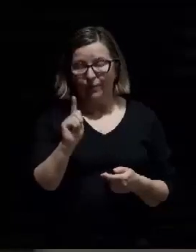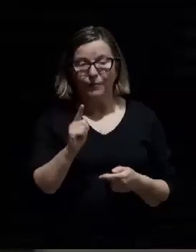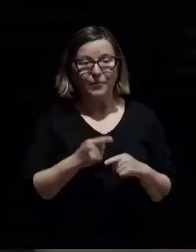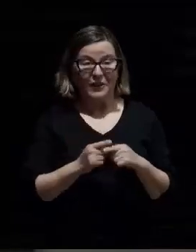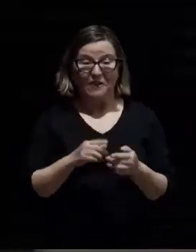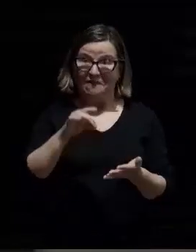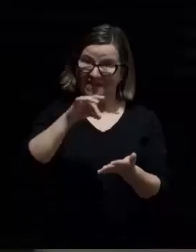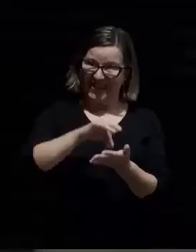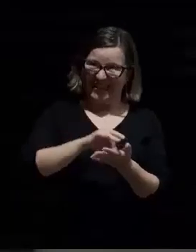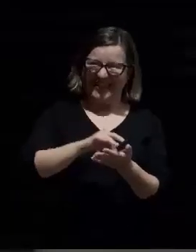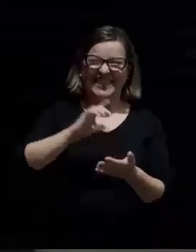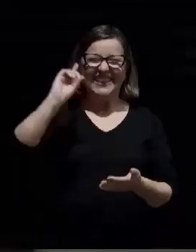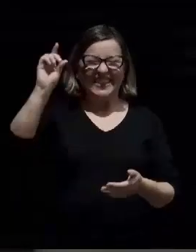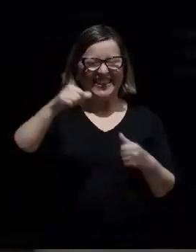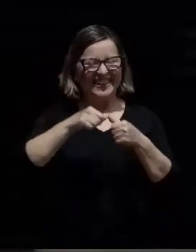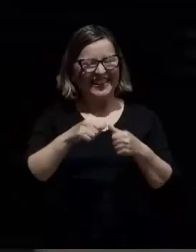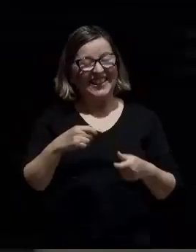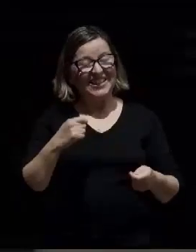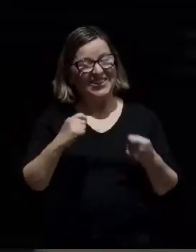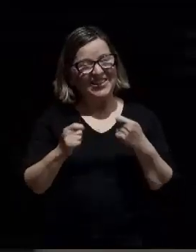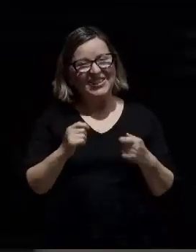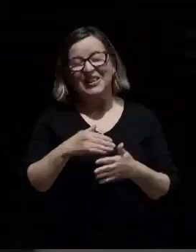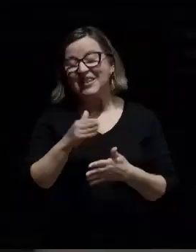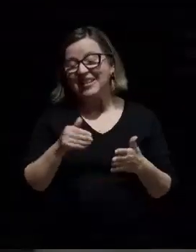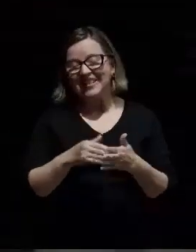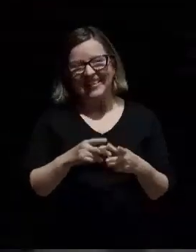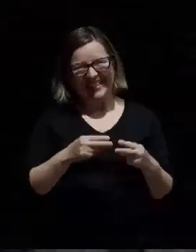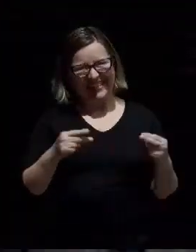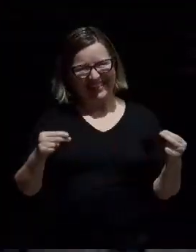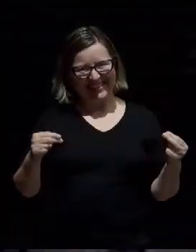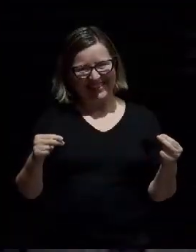Deus está no controle de todas as coisas.